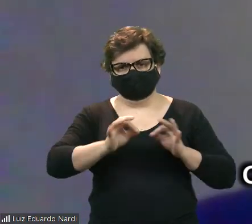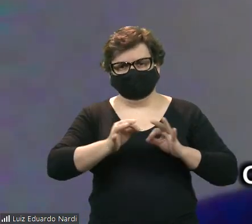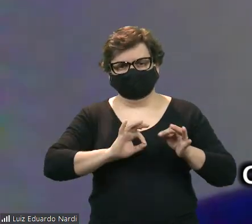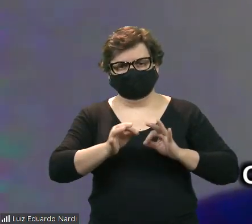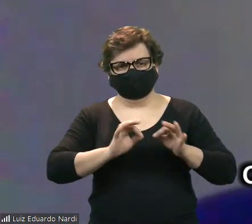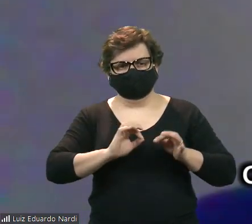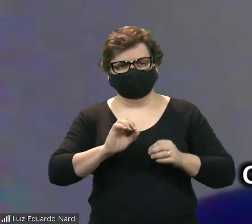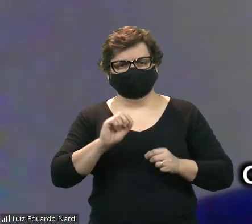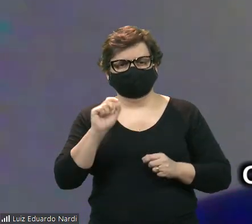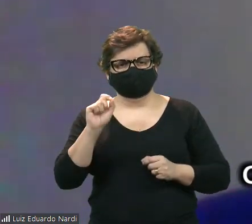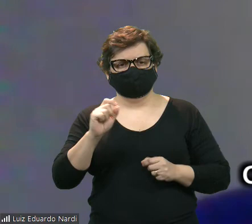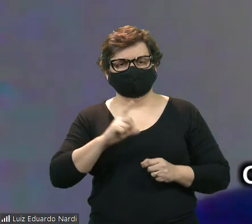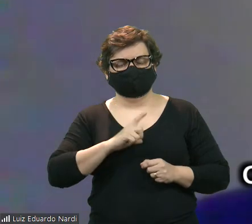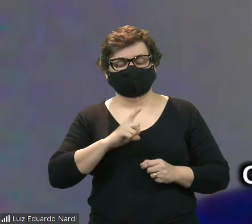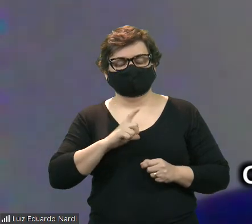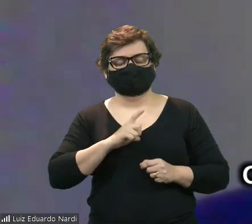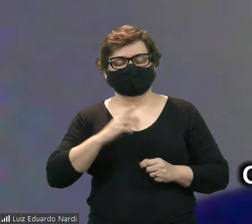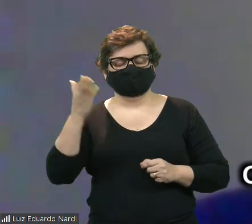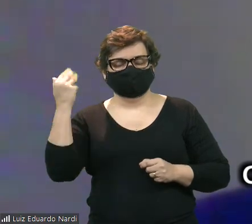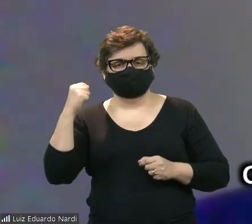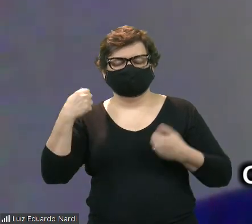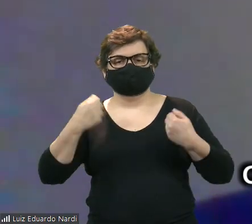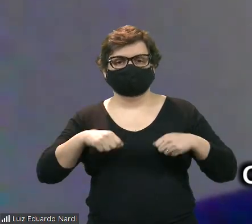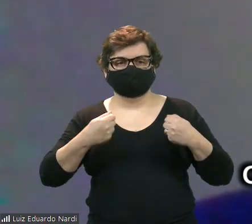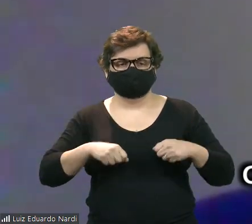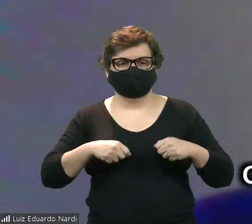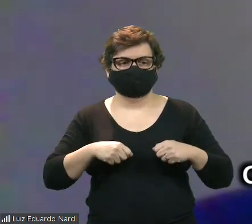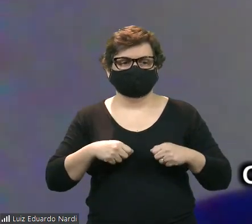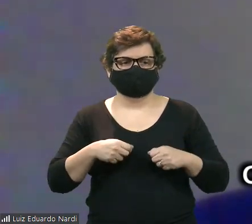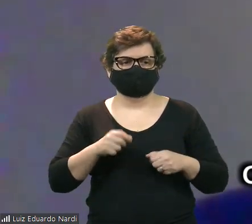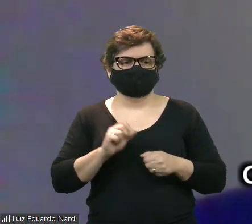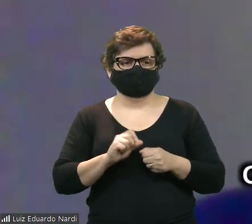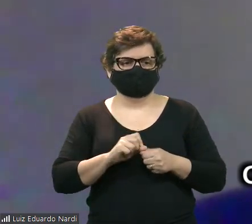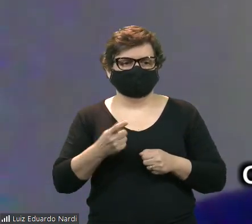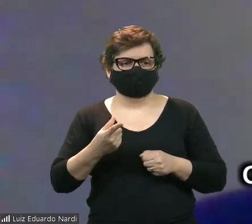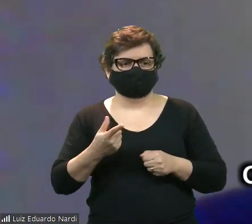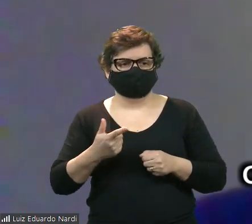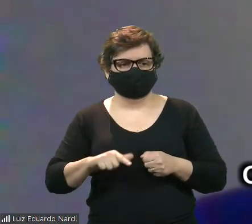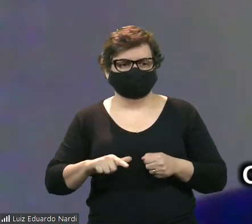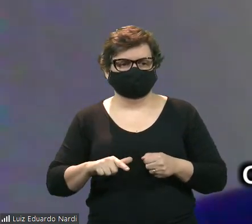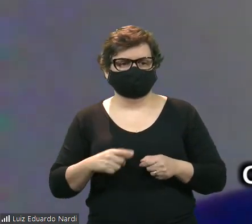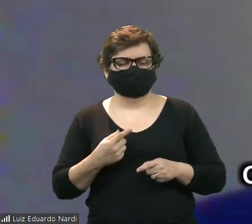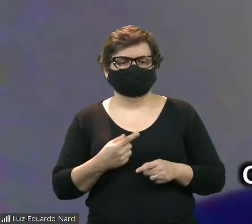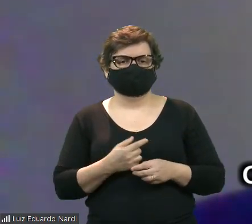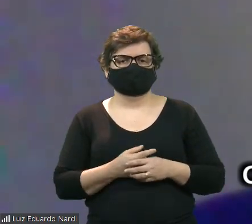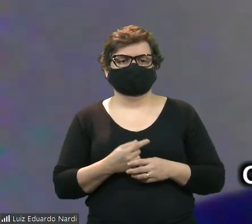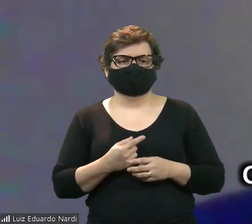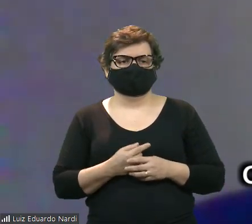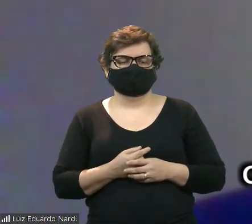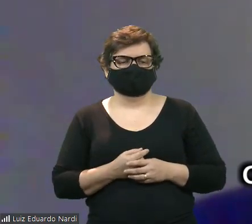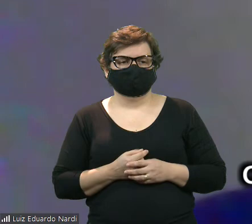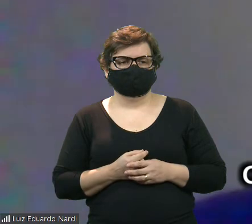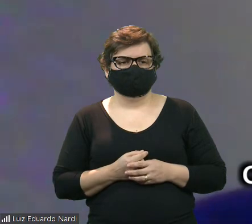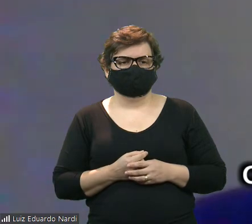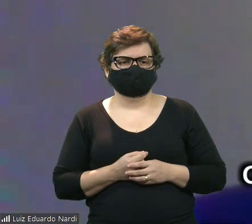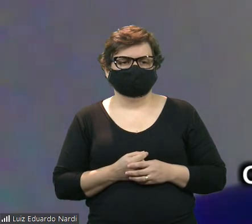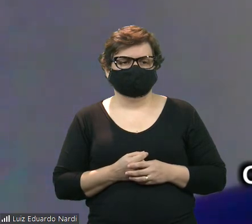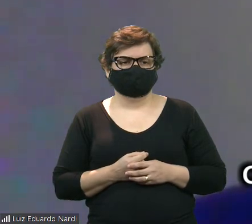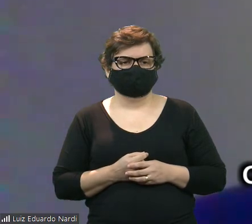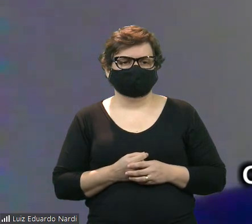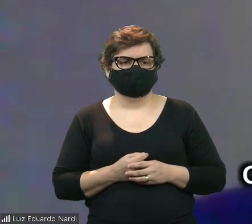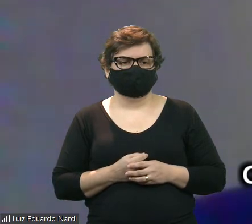havia vai ter que ser reformulado, porque não é bem esta situação que havia no projeto. Em todo